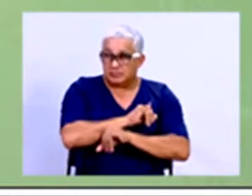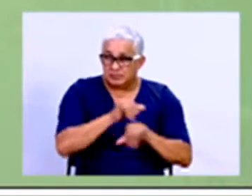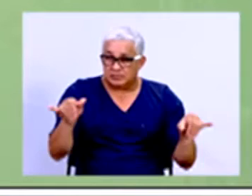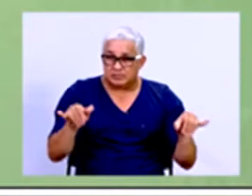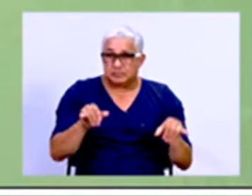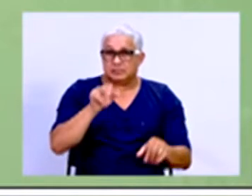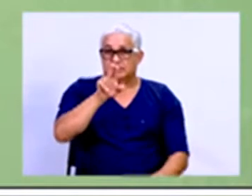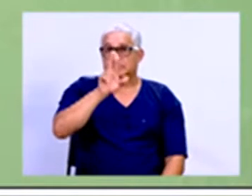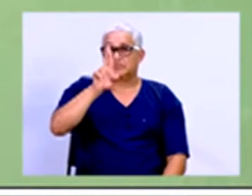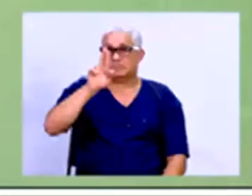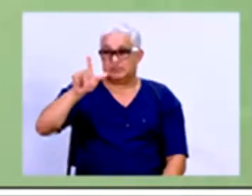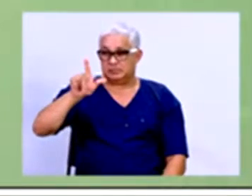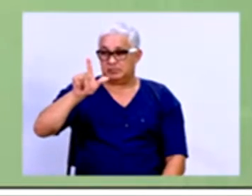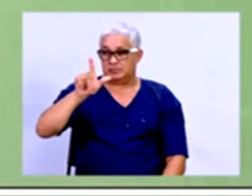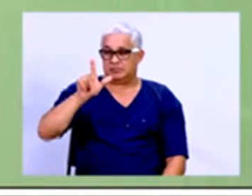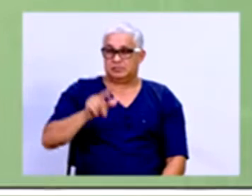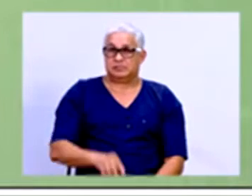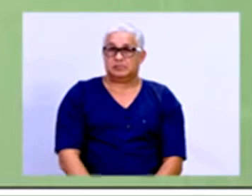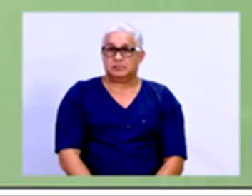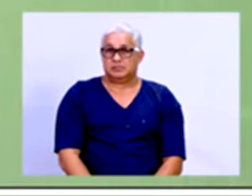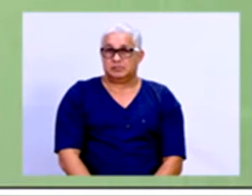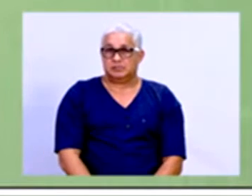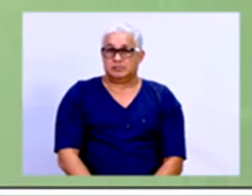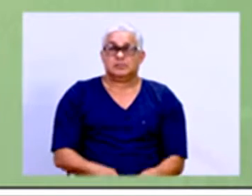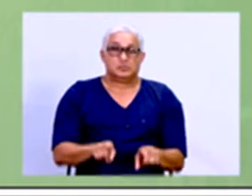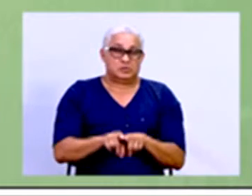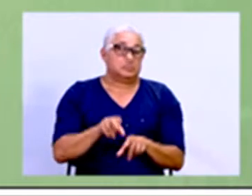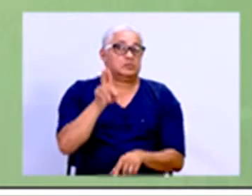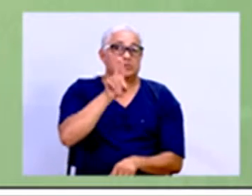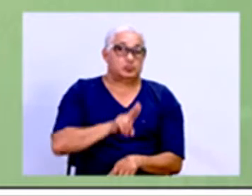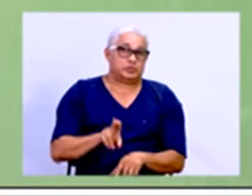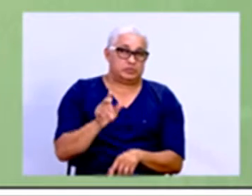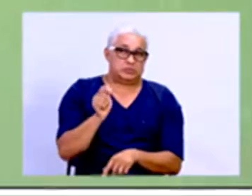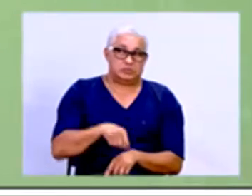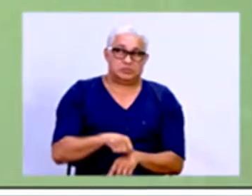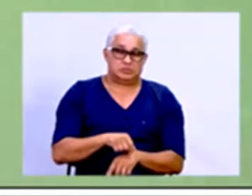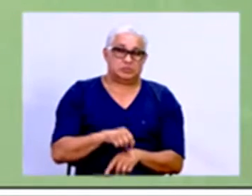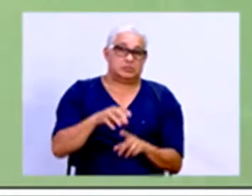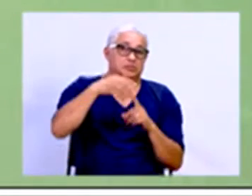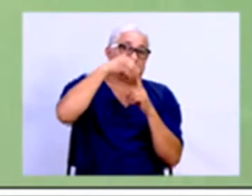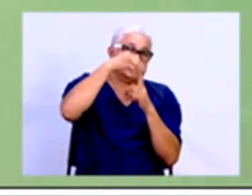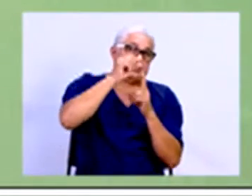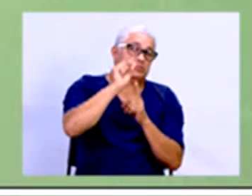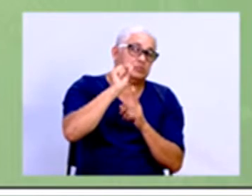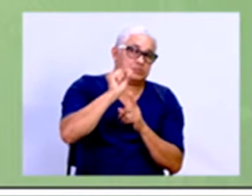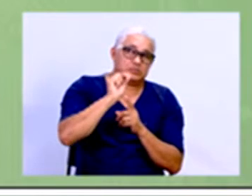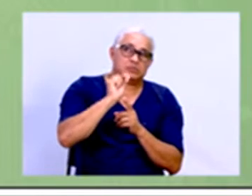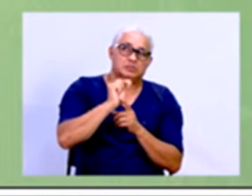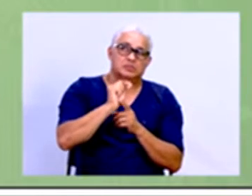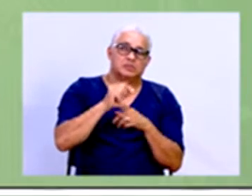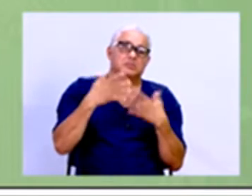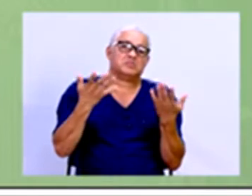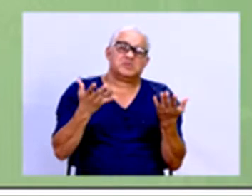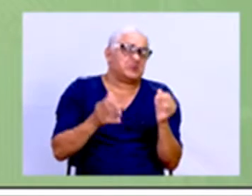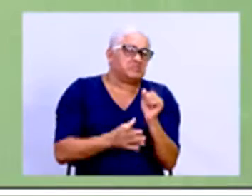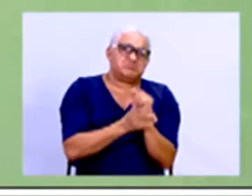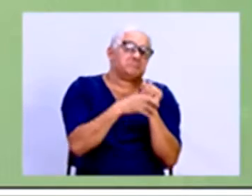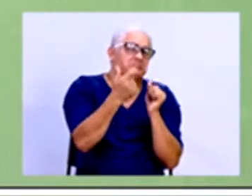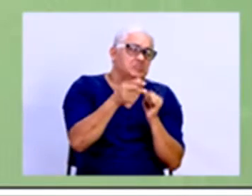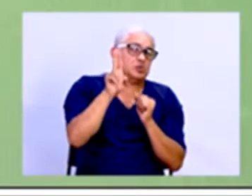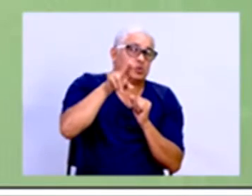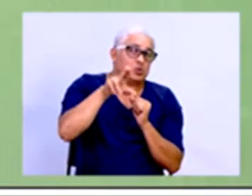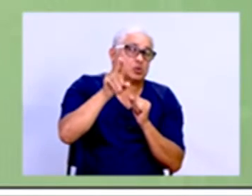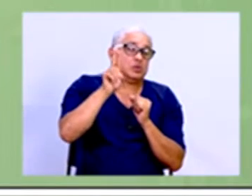diretamente pela URL, né, e a gente utiliza, ó, principalmente, professor, não é seguro, nunca vamos